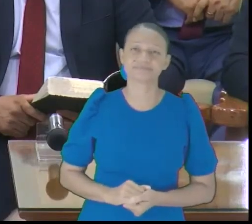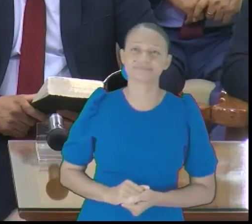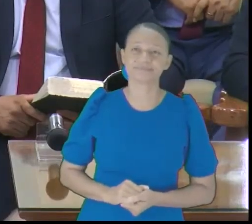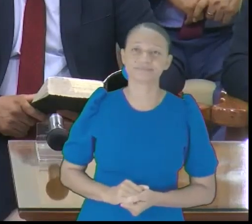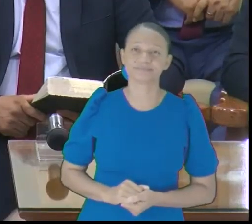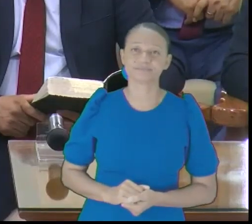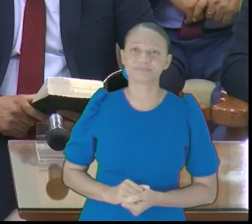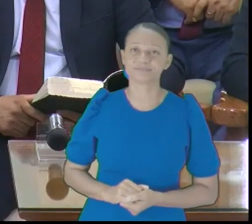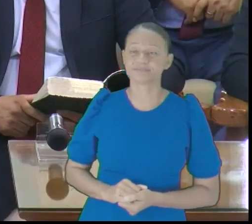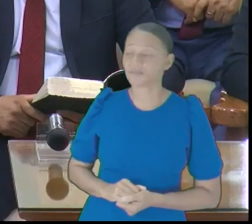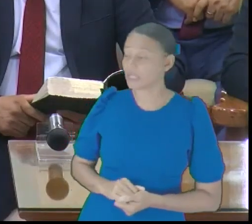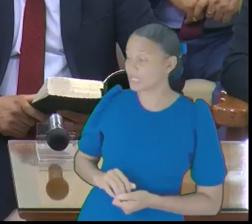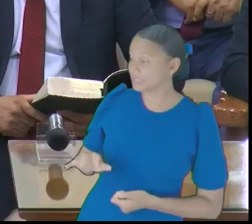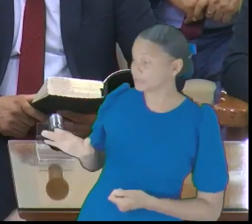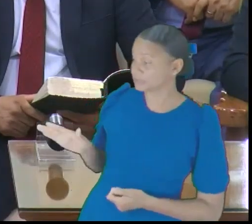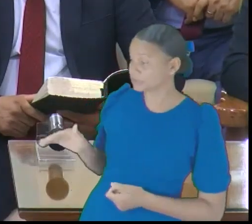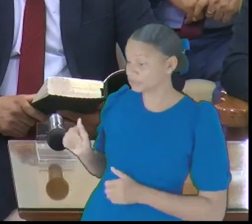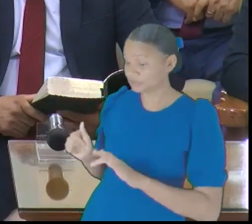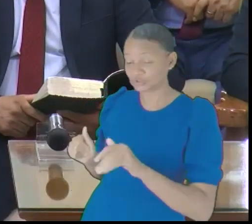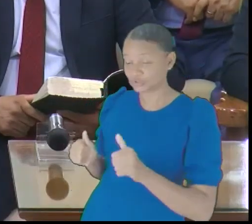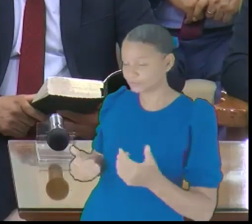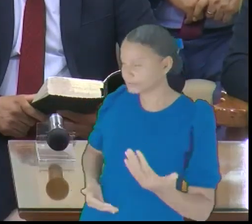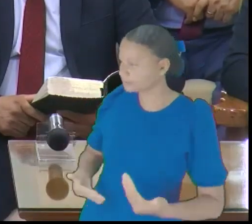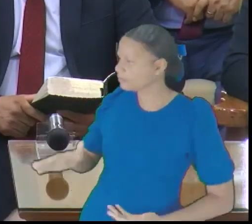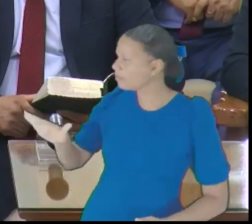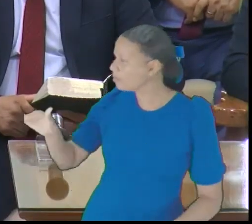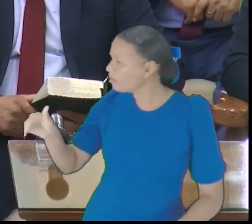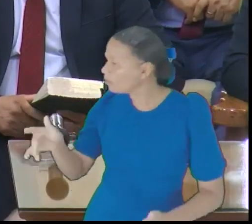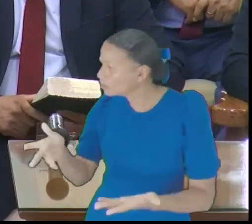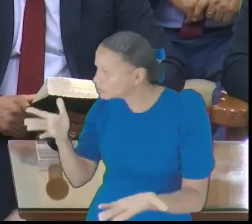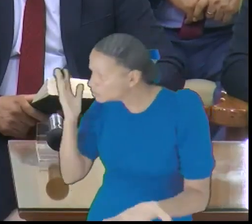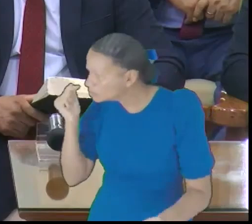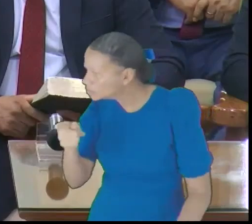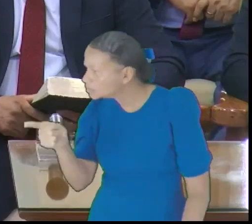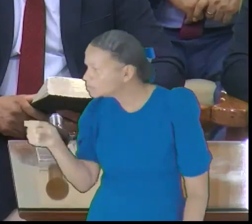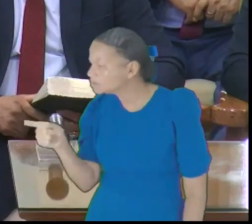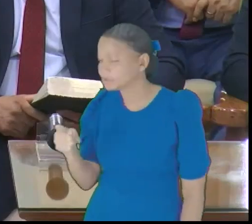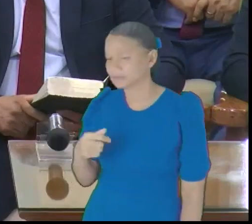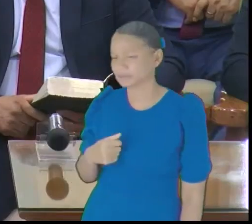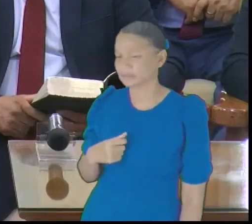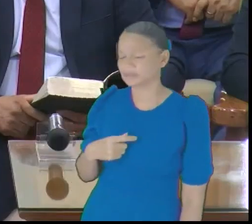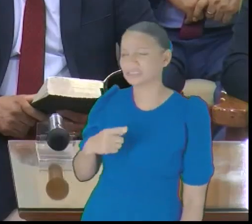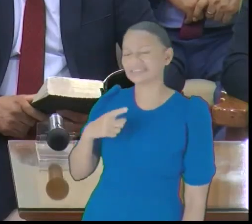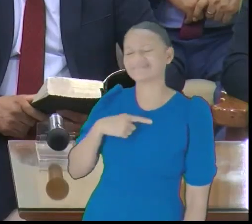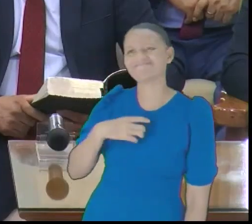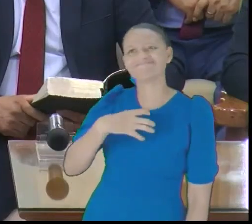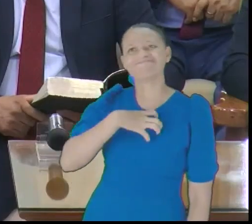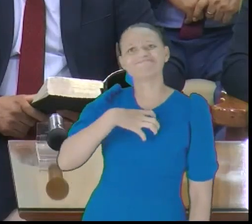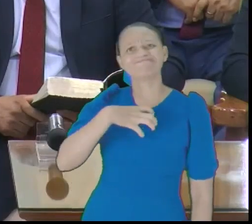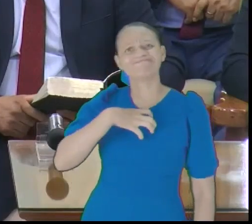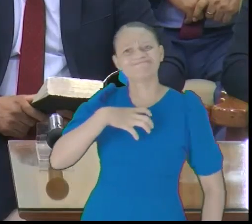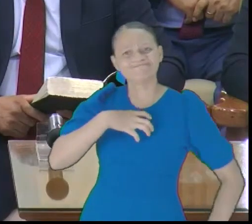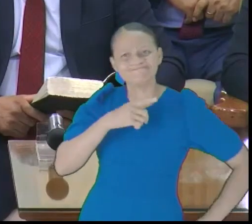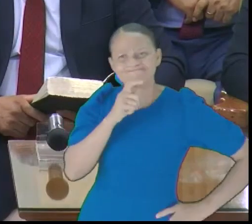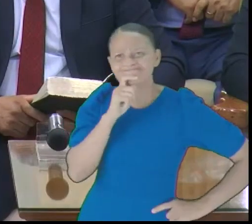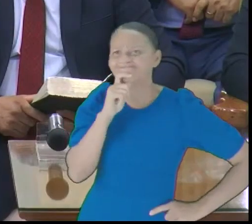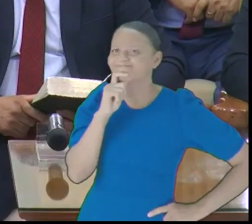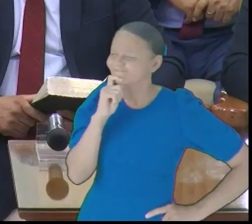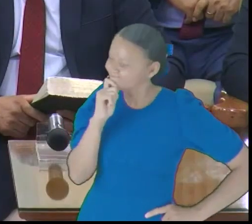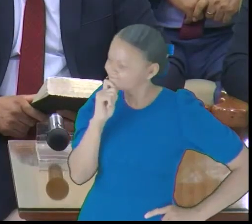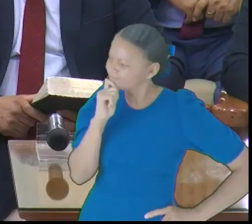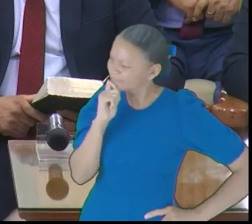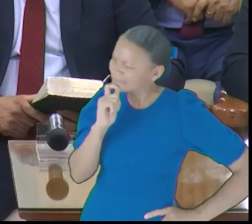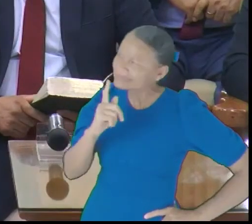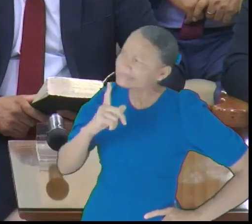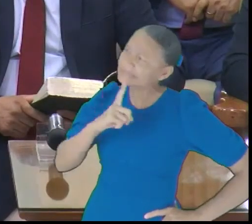E ele chama um dos seus servos e diz, porventura, eu estou com a impressão que